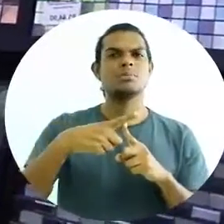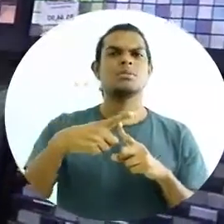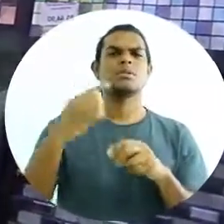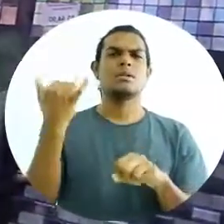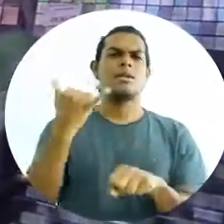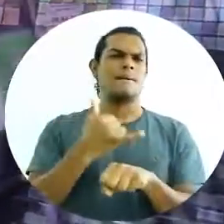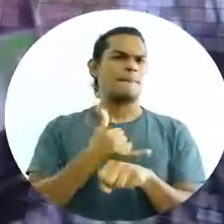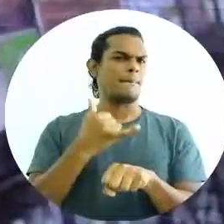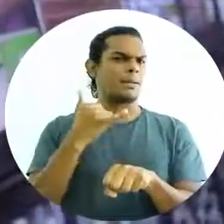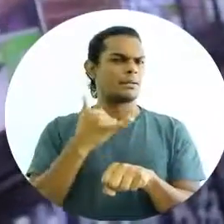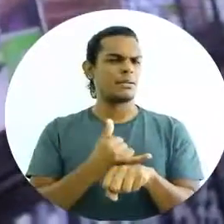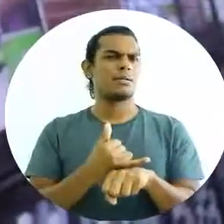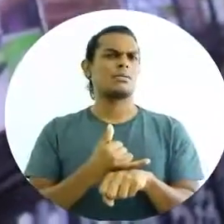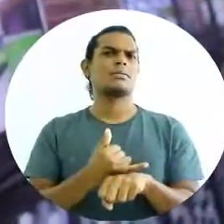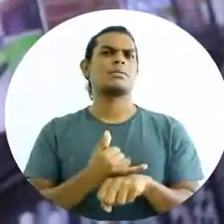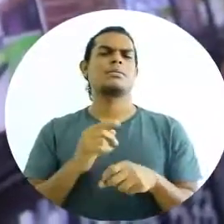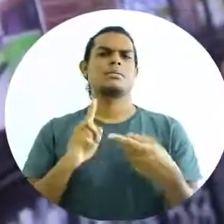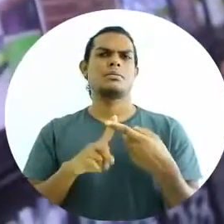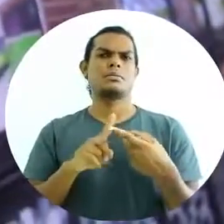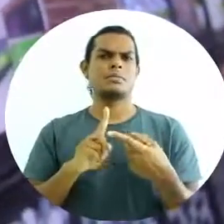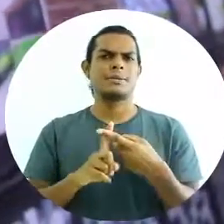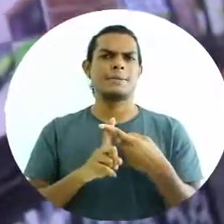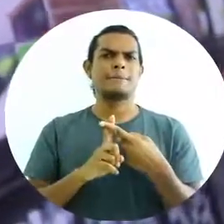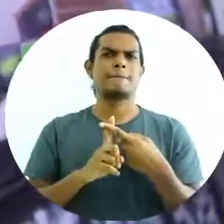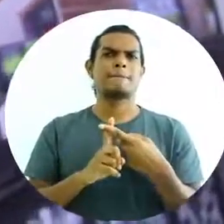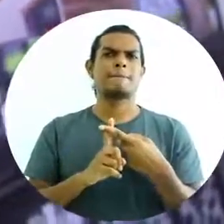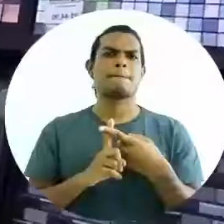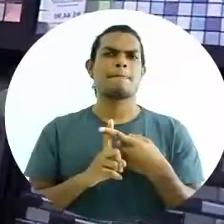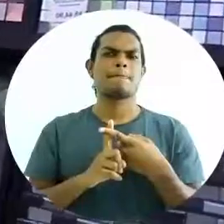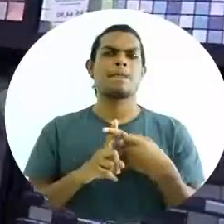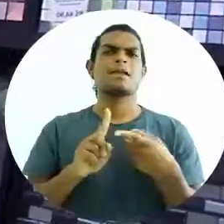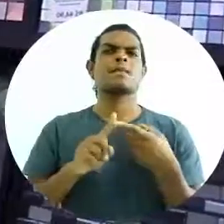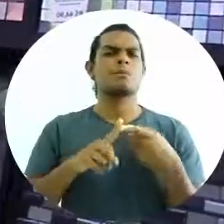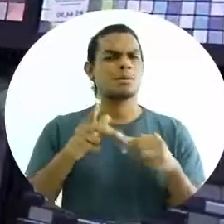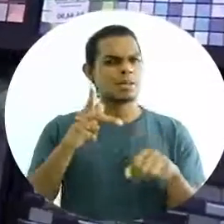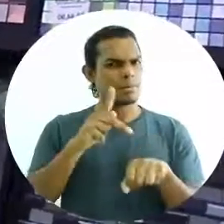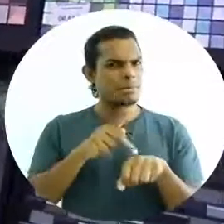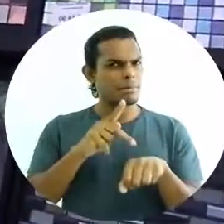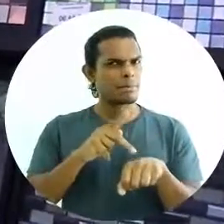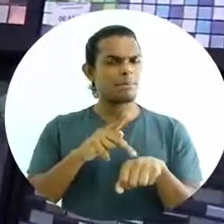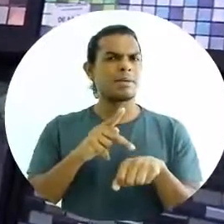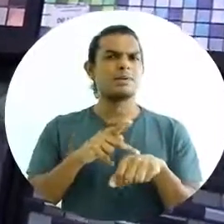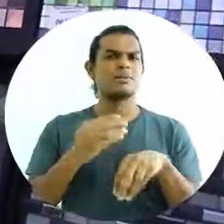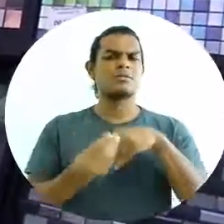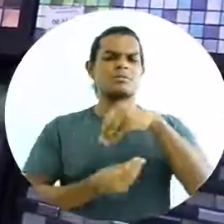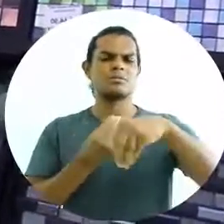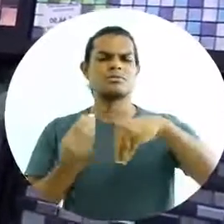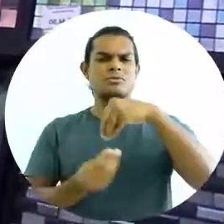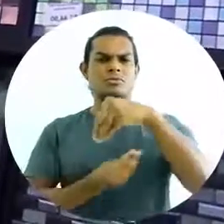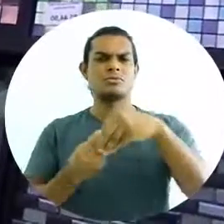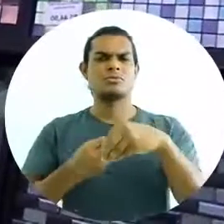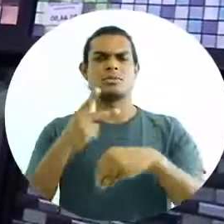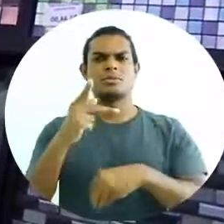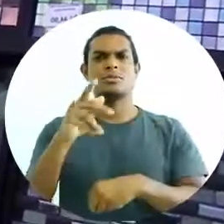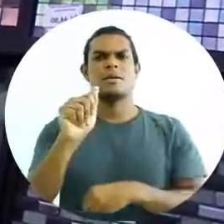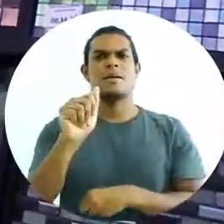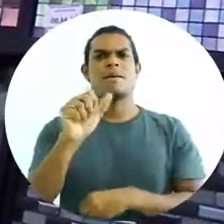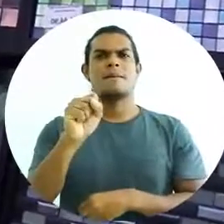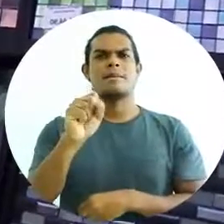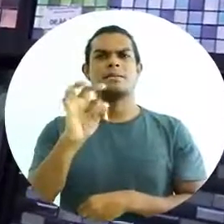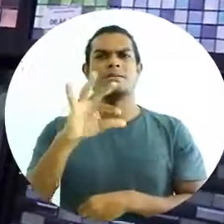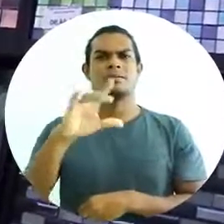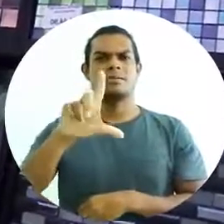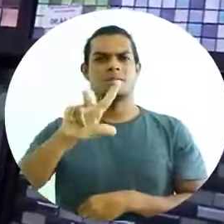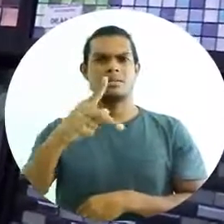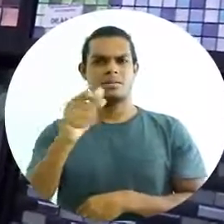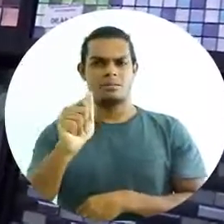acabamento. Acabamentos metalizados, acabamentos furta-cores e tem ganhado até acabamento com a parte de pedra misturados em